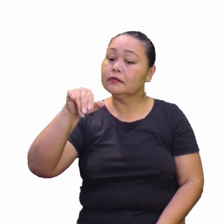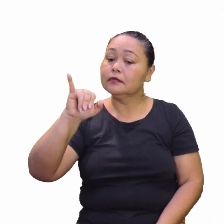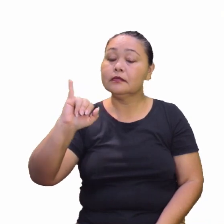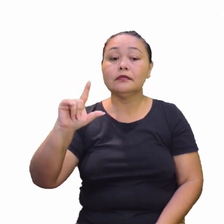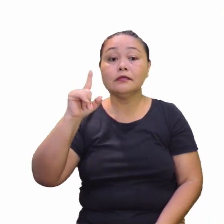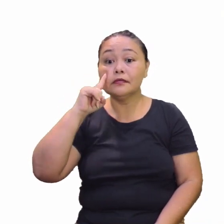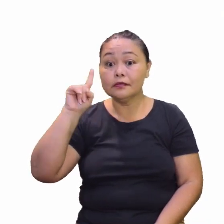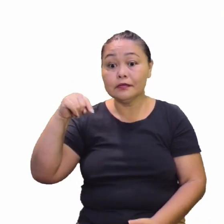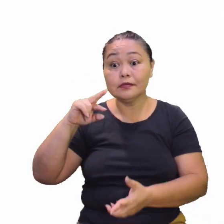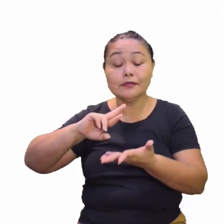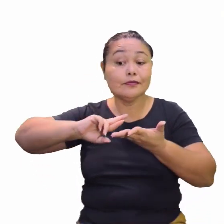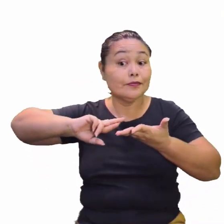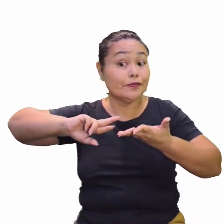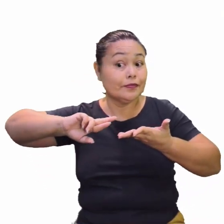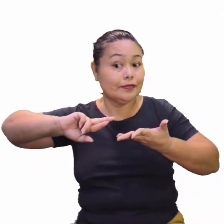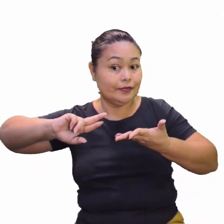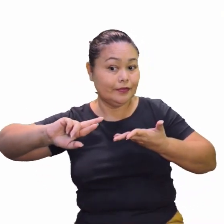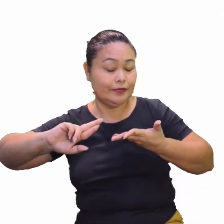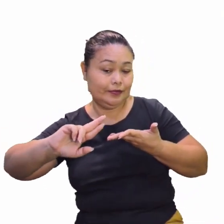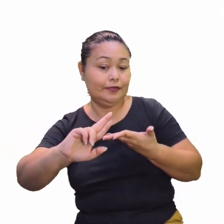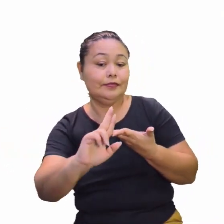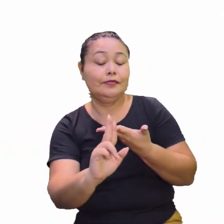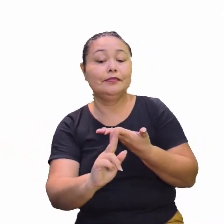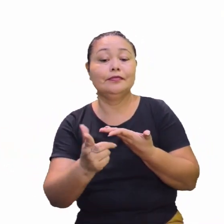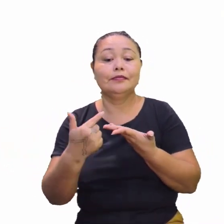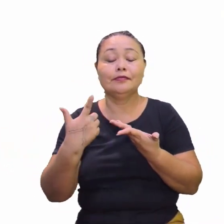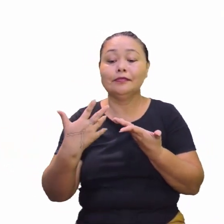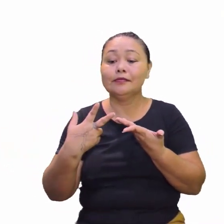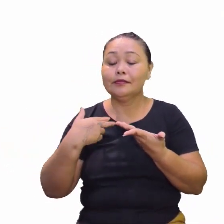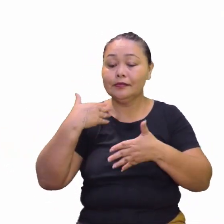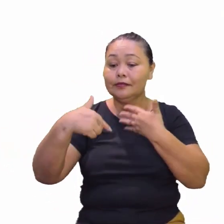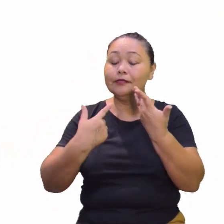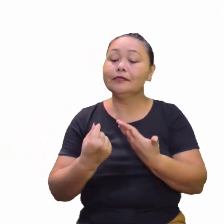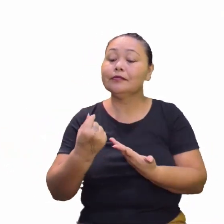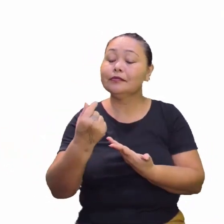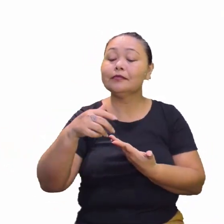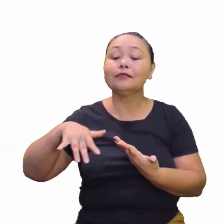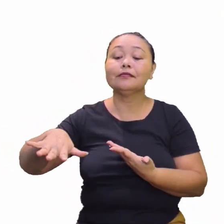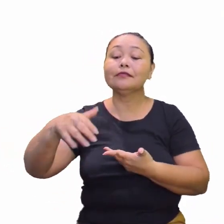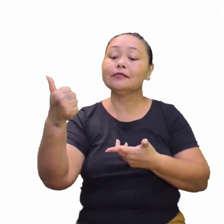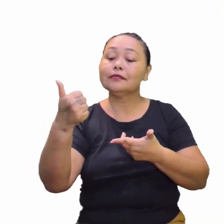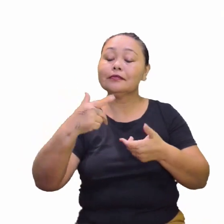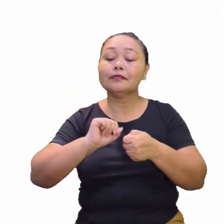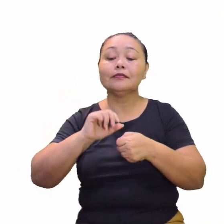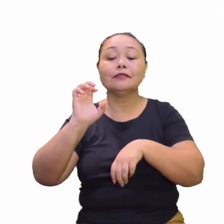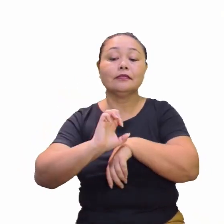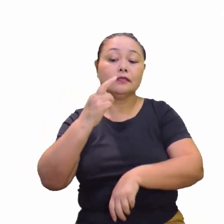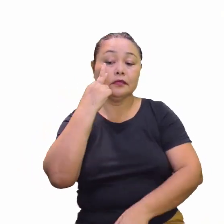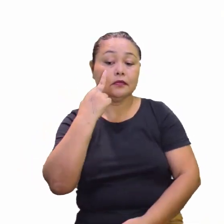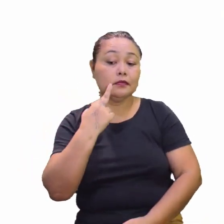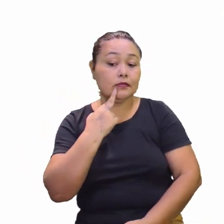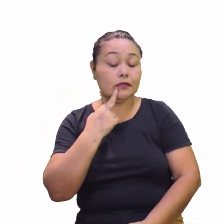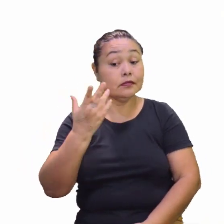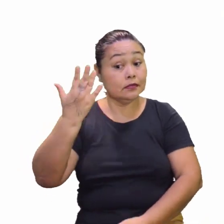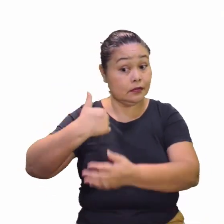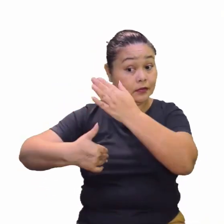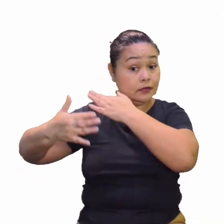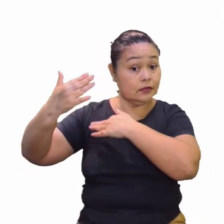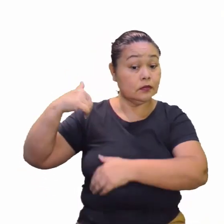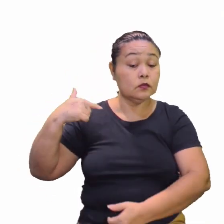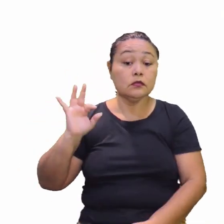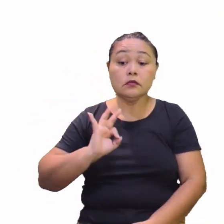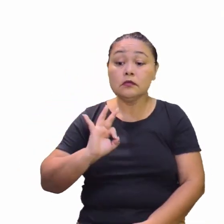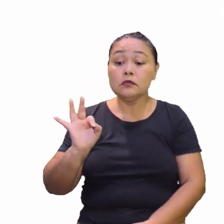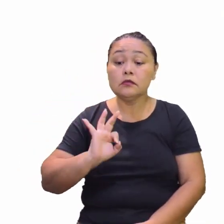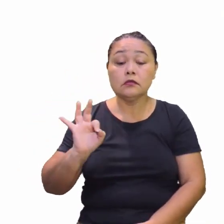só como está se tornando diversificado, né, a pujança econômica no setor primário de Rondônia, né, Rogério? Isso mesmo. Antigamente a